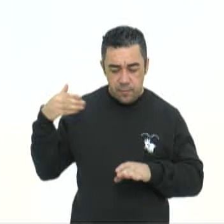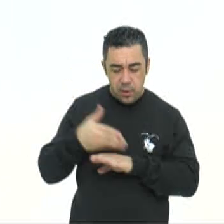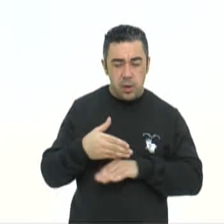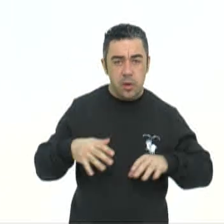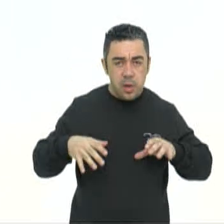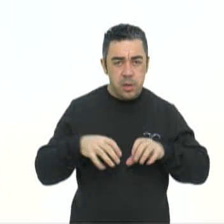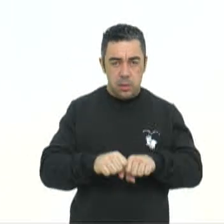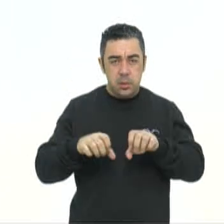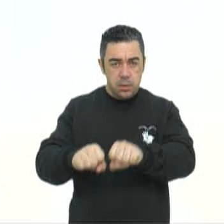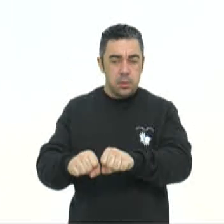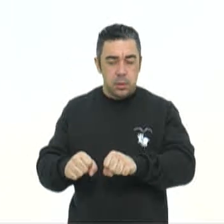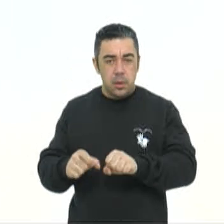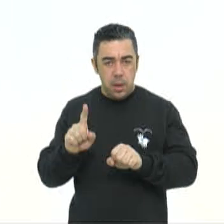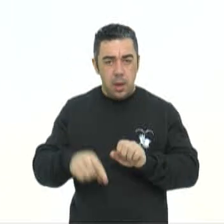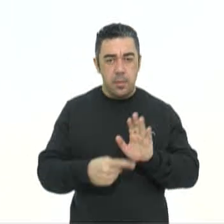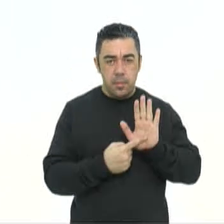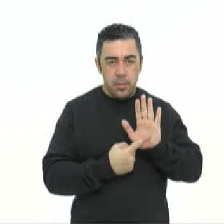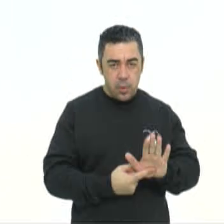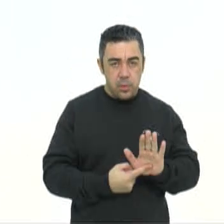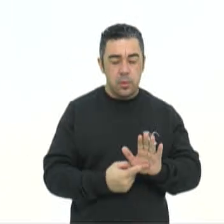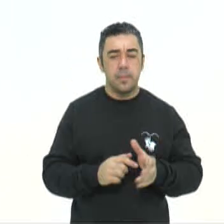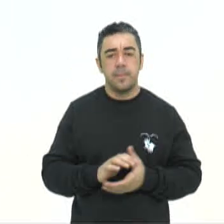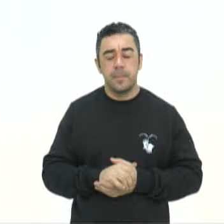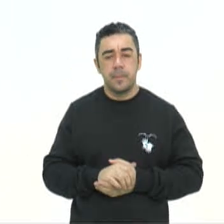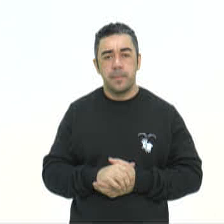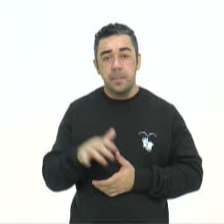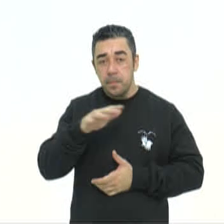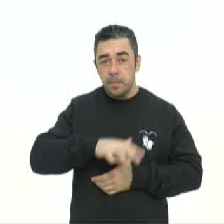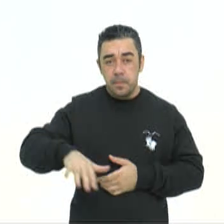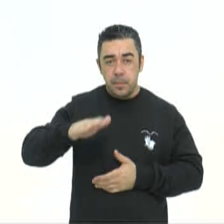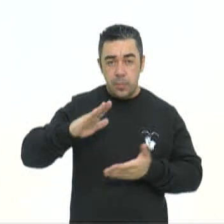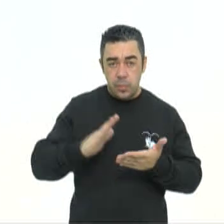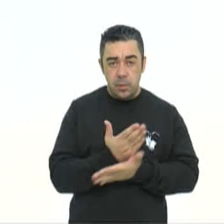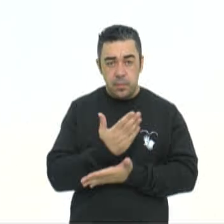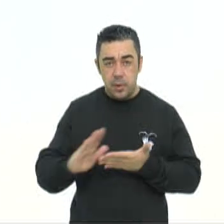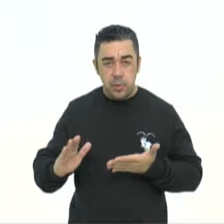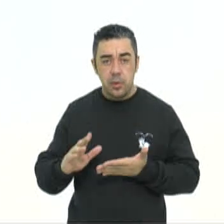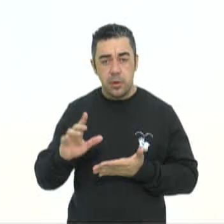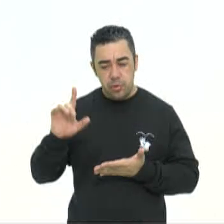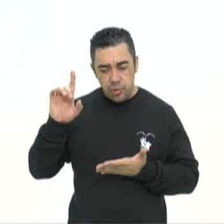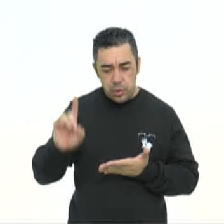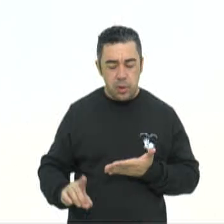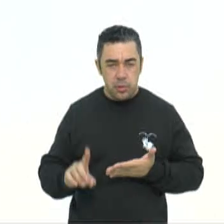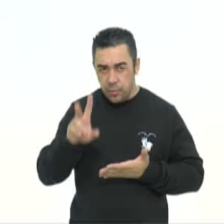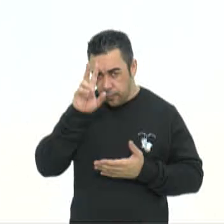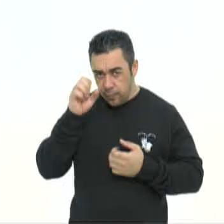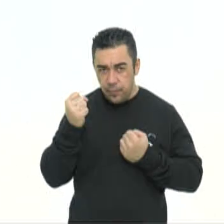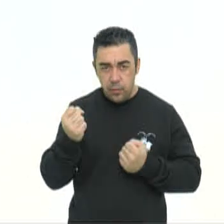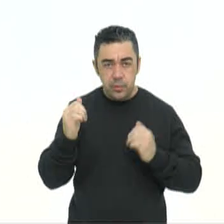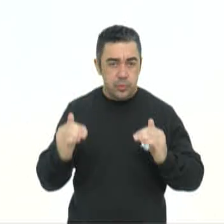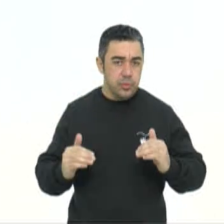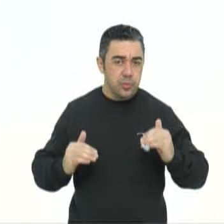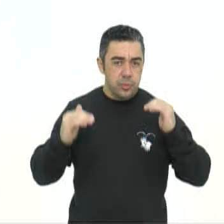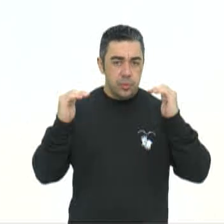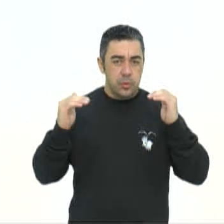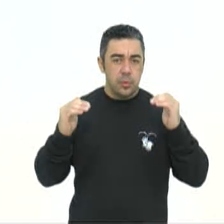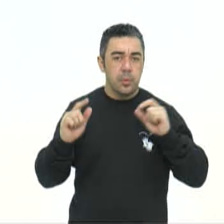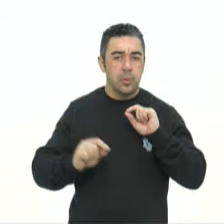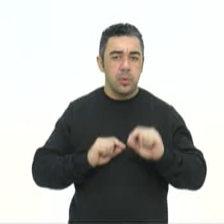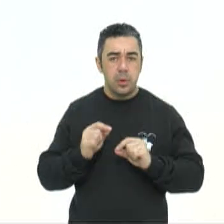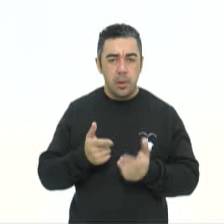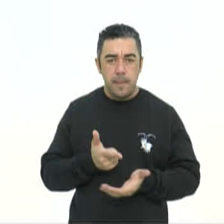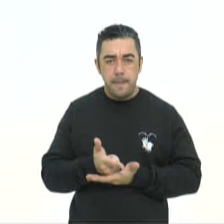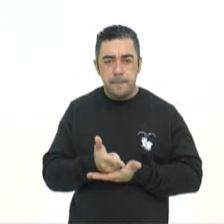manifesta e incontrastável. Repartirão entre si com o direito da força e superioridade da pólvora